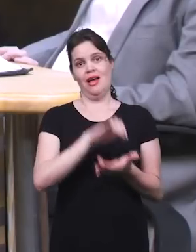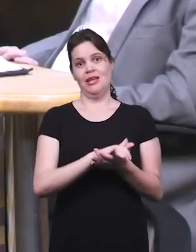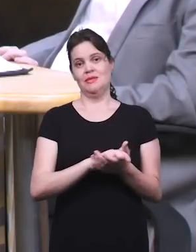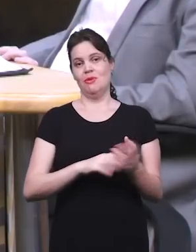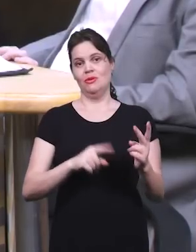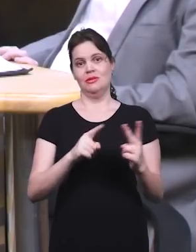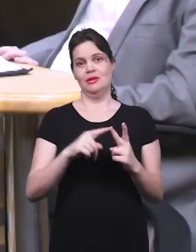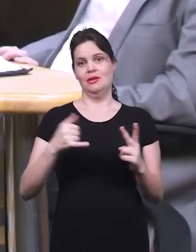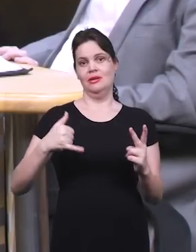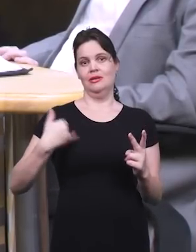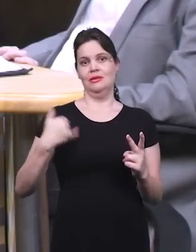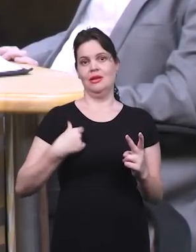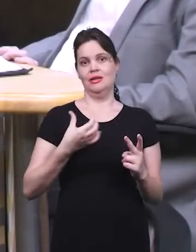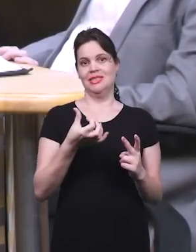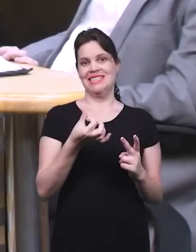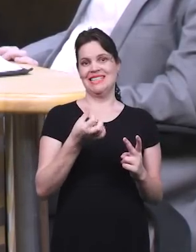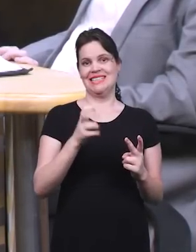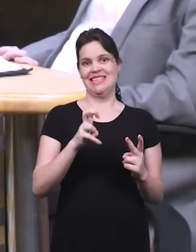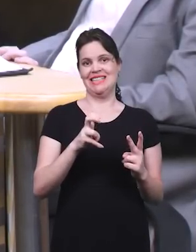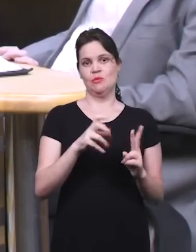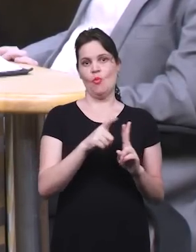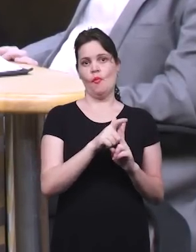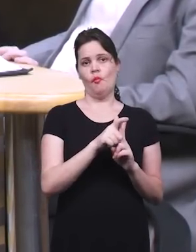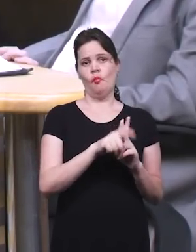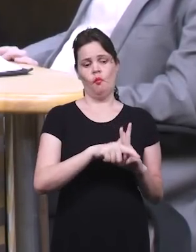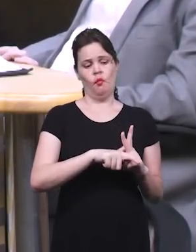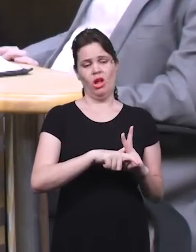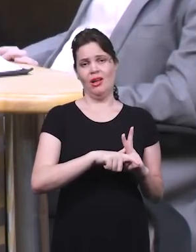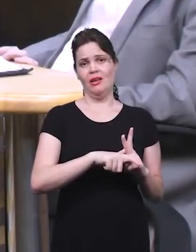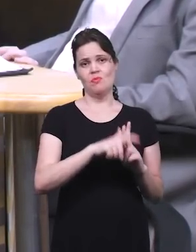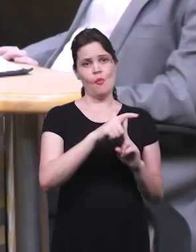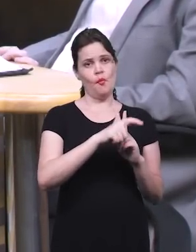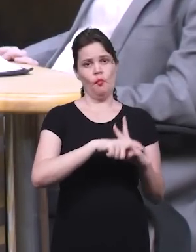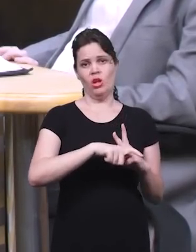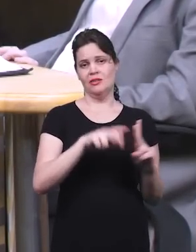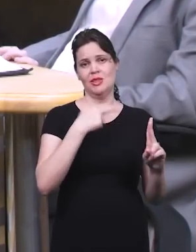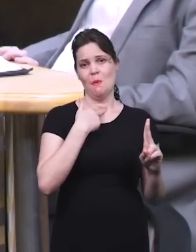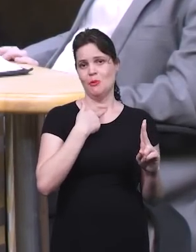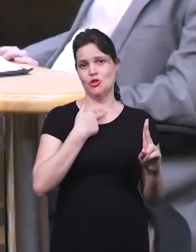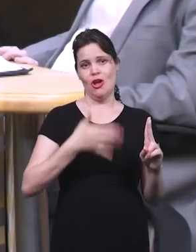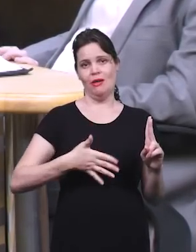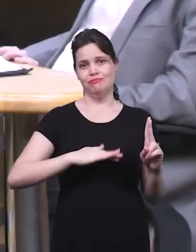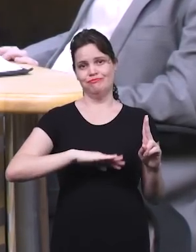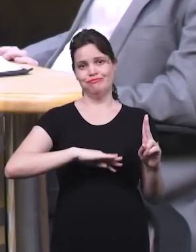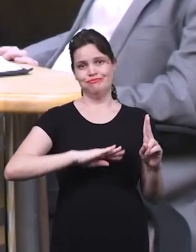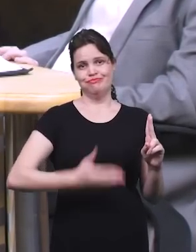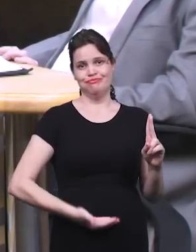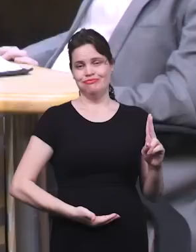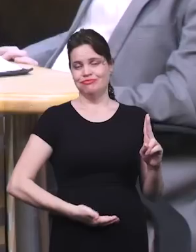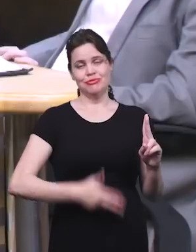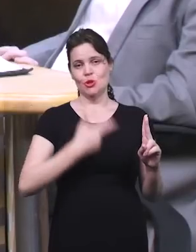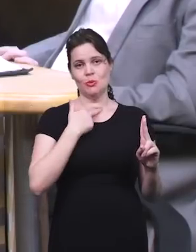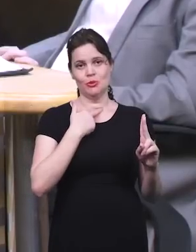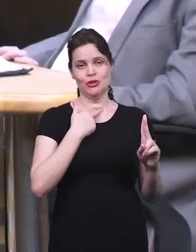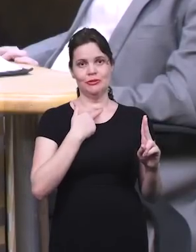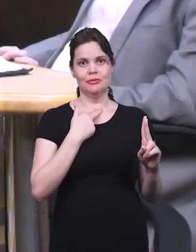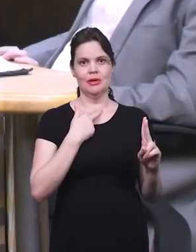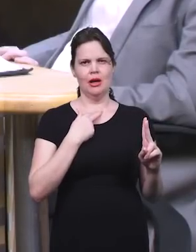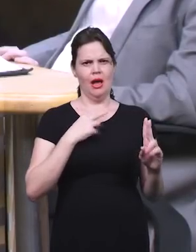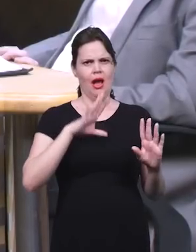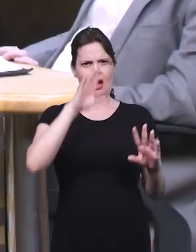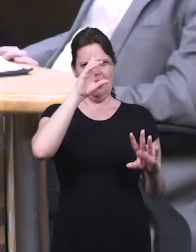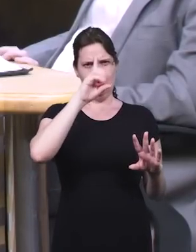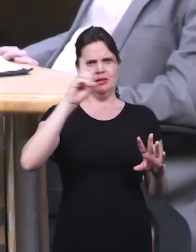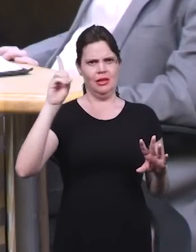esposa 10 anos mais nova, ela tinha estéril, 65 anos. estéril, né? E tanto que quando o Senhor diz